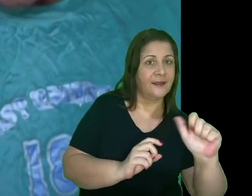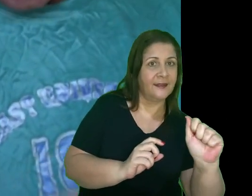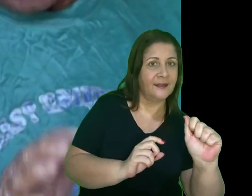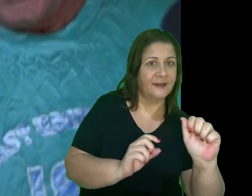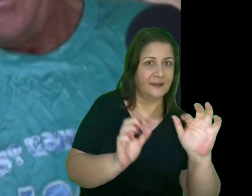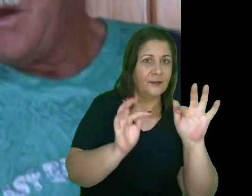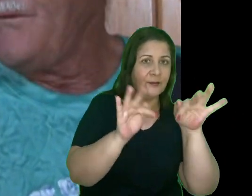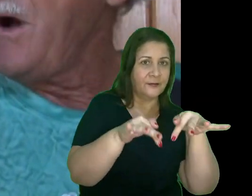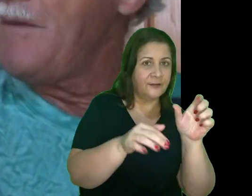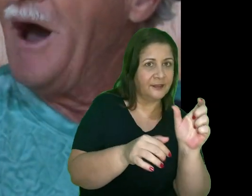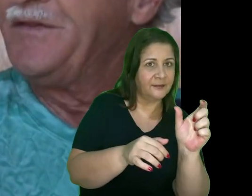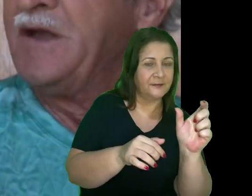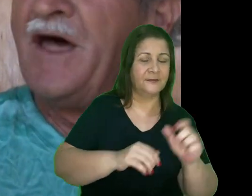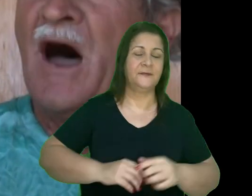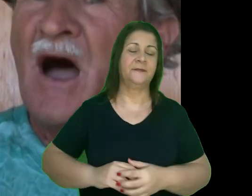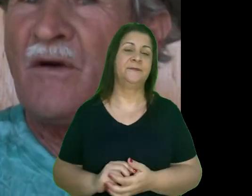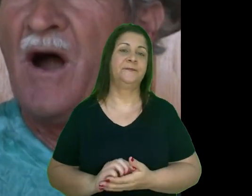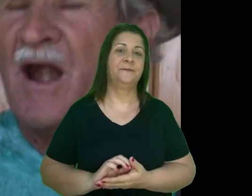ela.